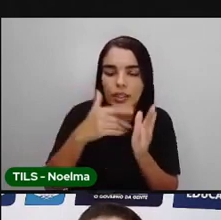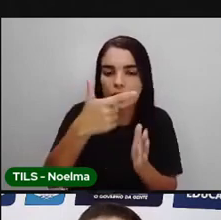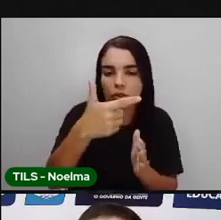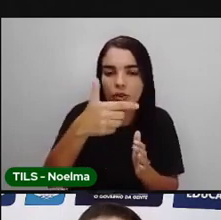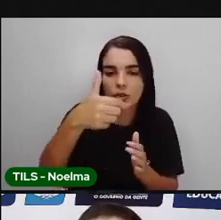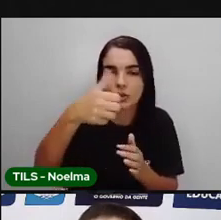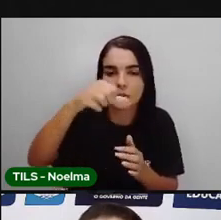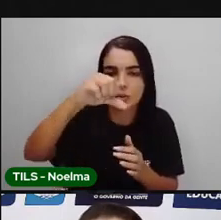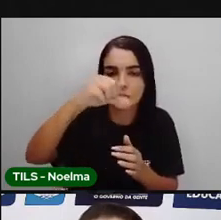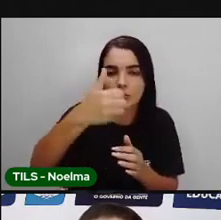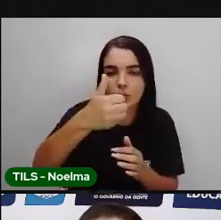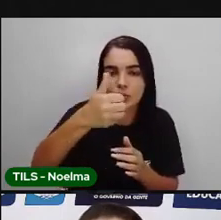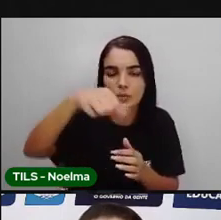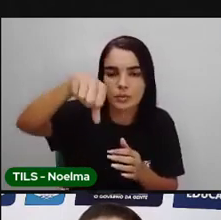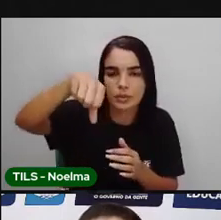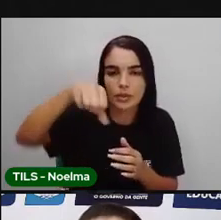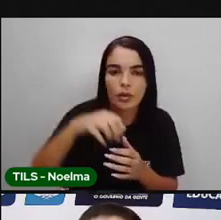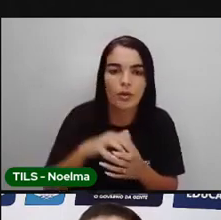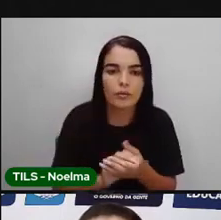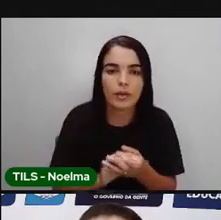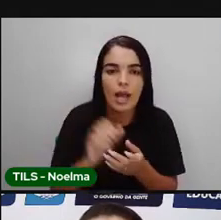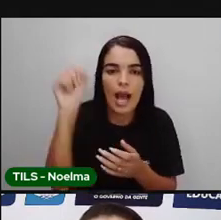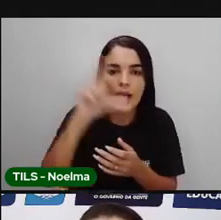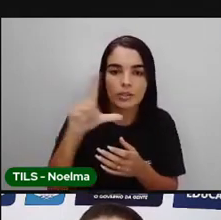Azul, 2015 a 2016.